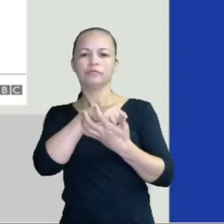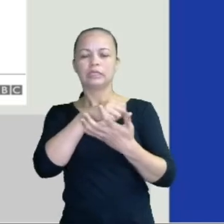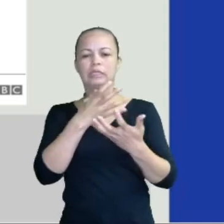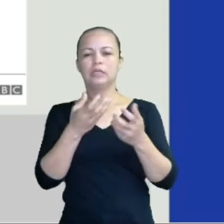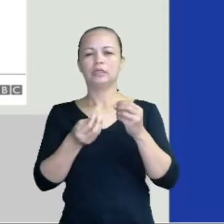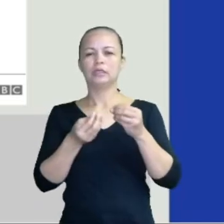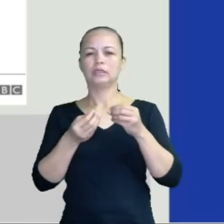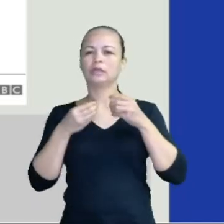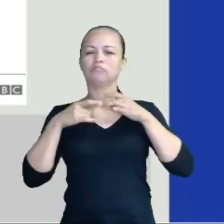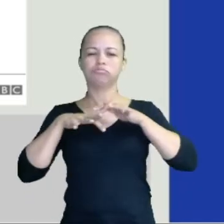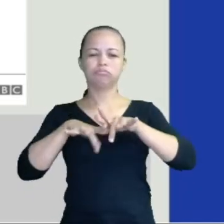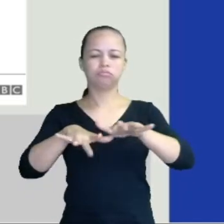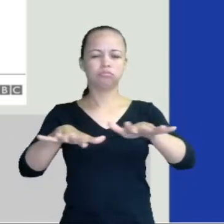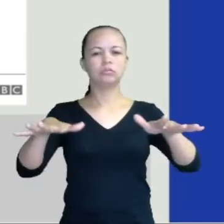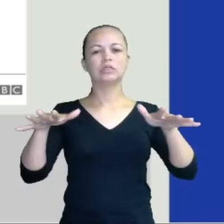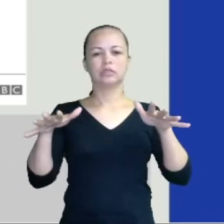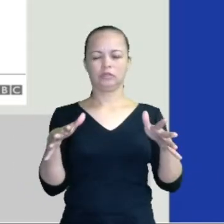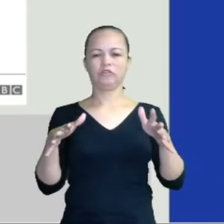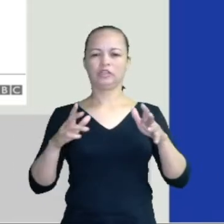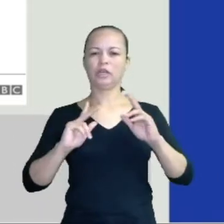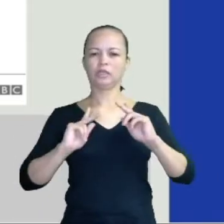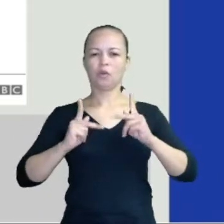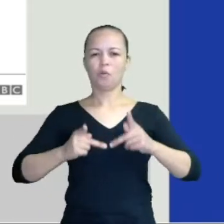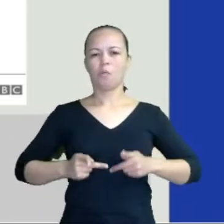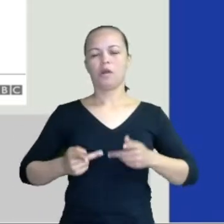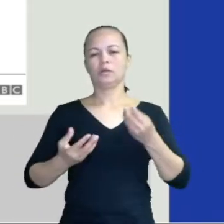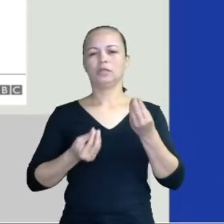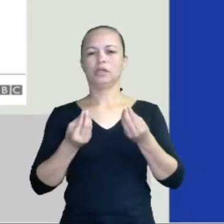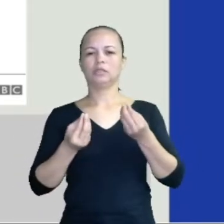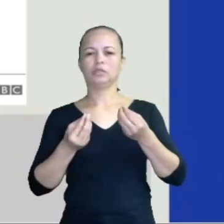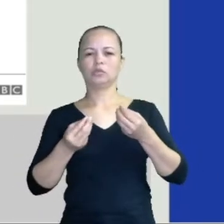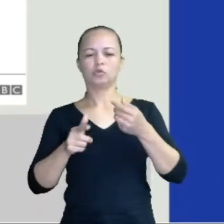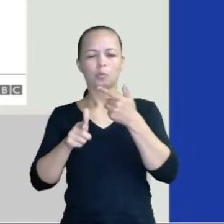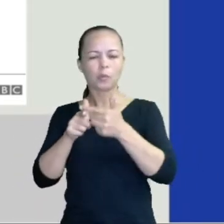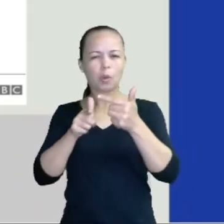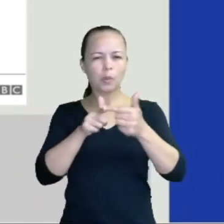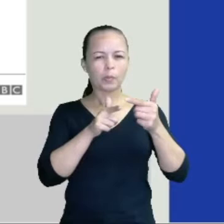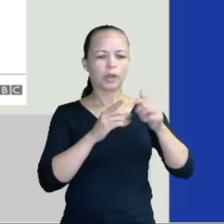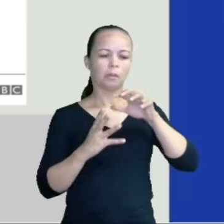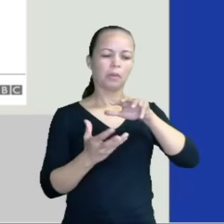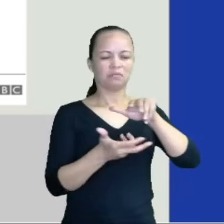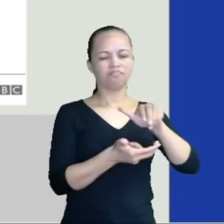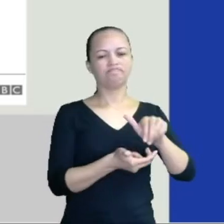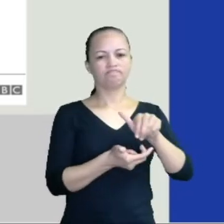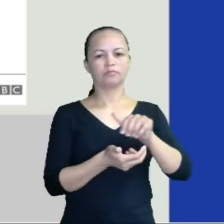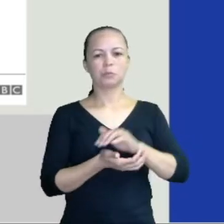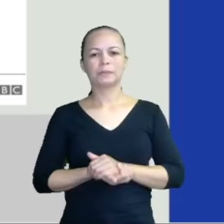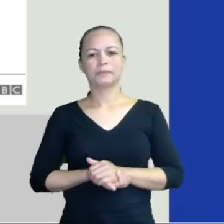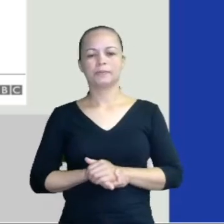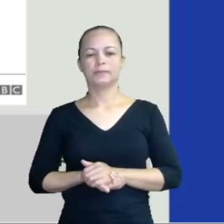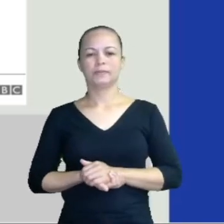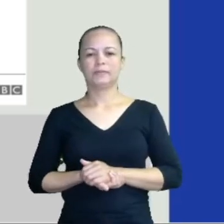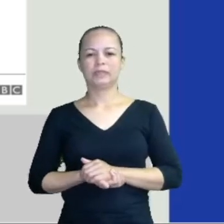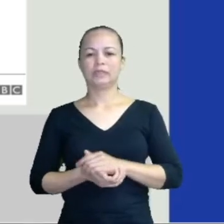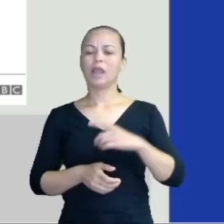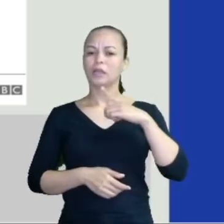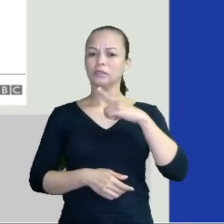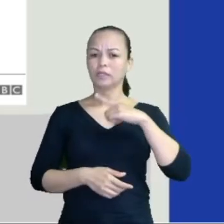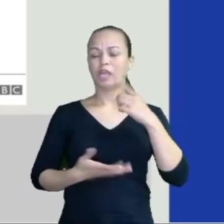devastado a humanidade, né, isso e causado tanto transtorno no planeta. Aí temos aí